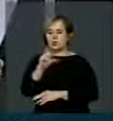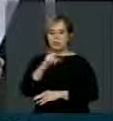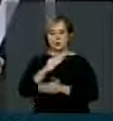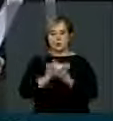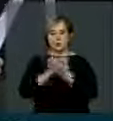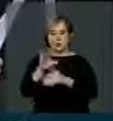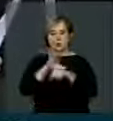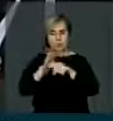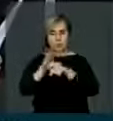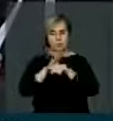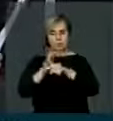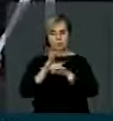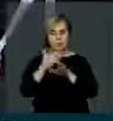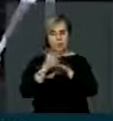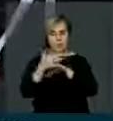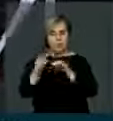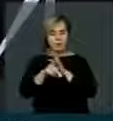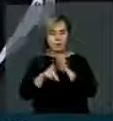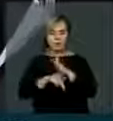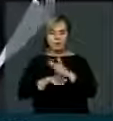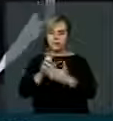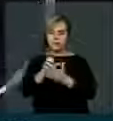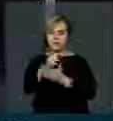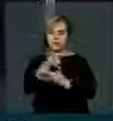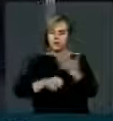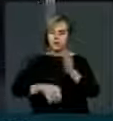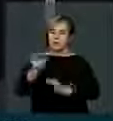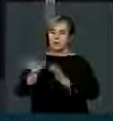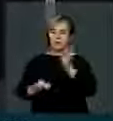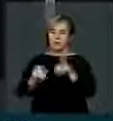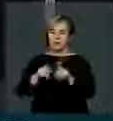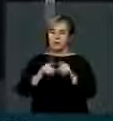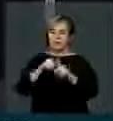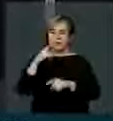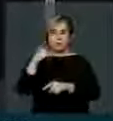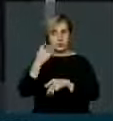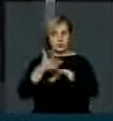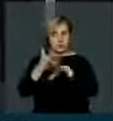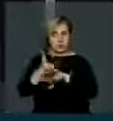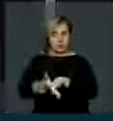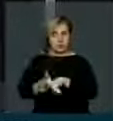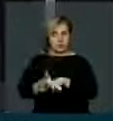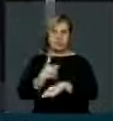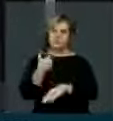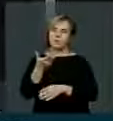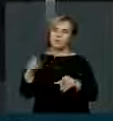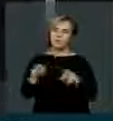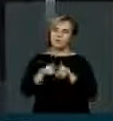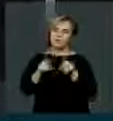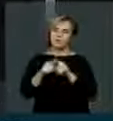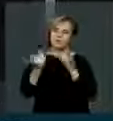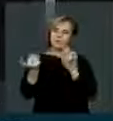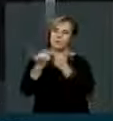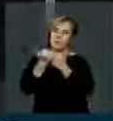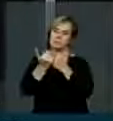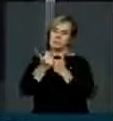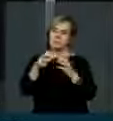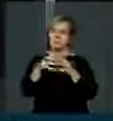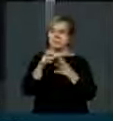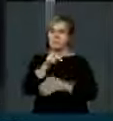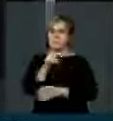preparatórios para concursos jurídicos especialmente para os direitos e promotor então nós queremos aqui também em nome da bancada